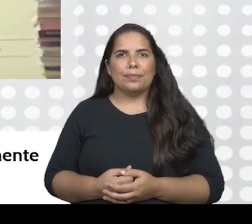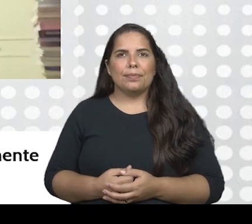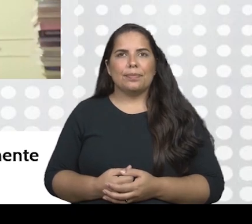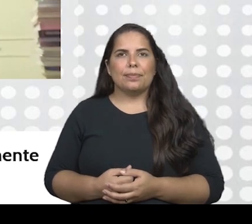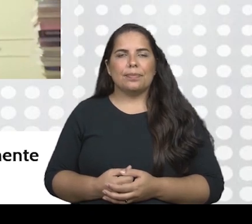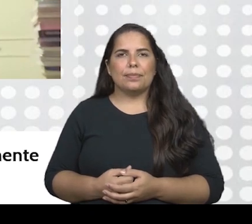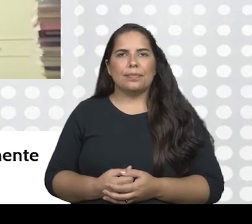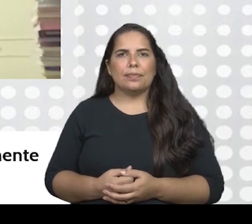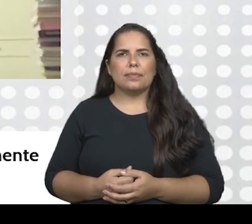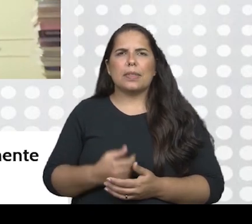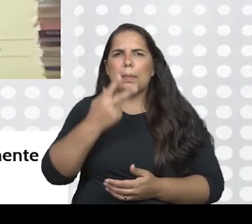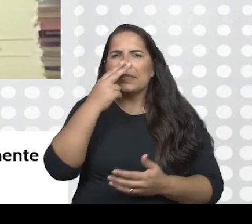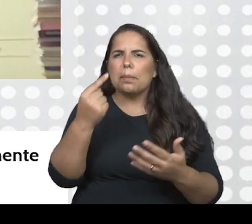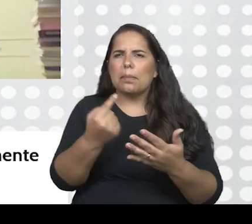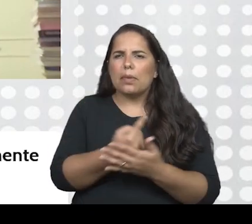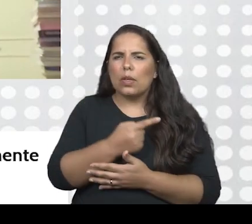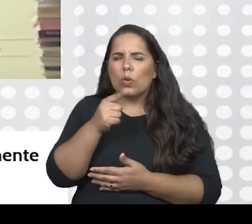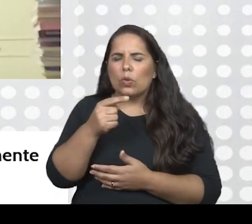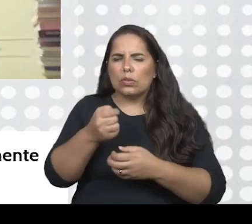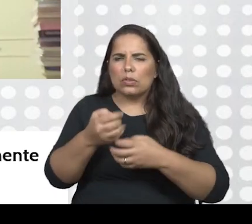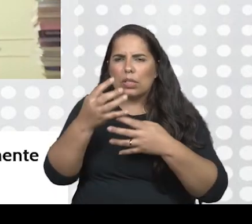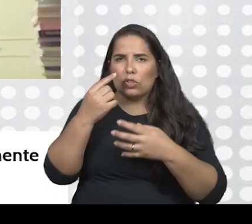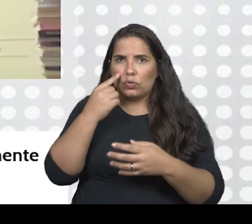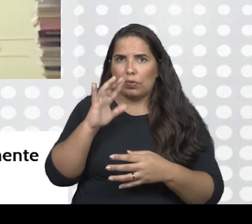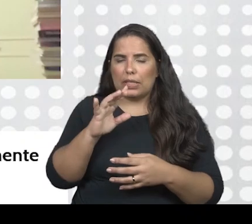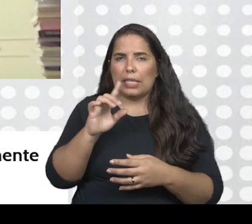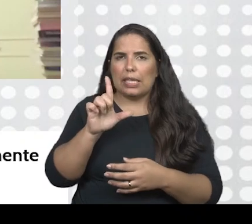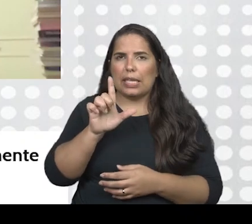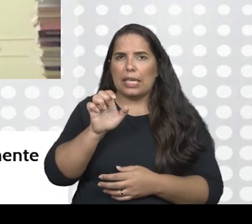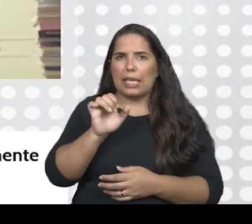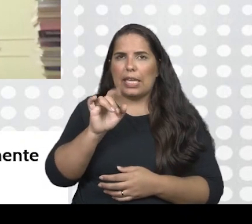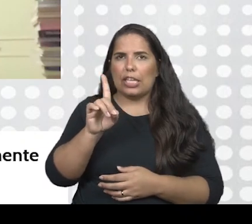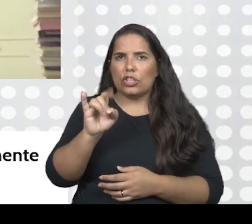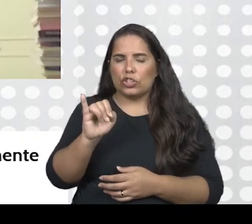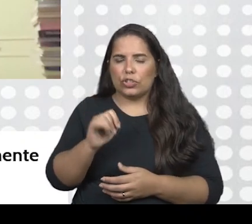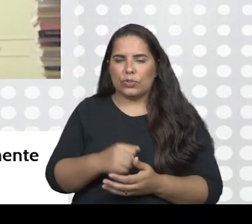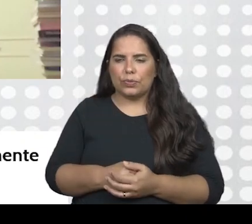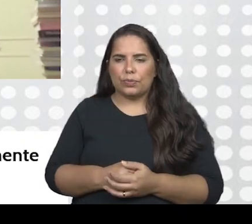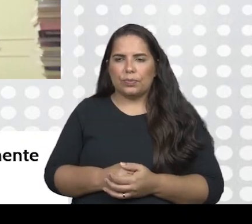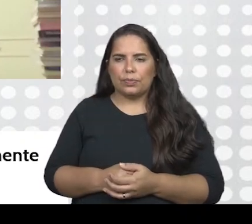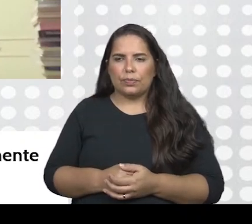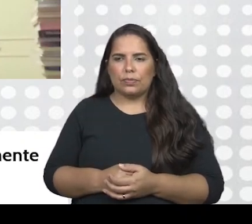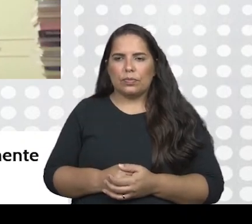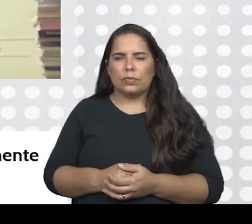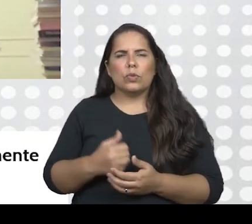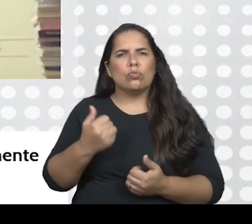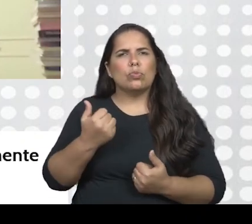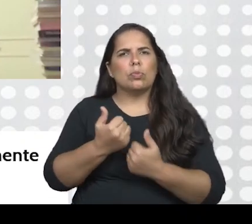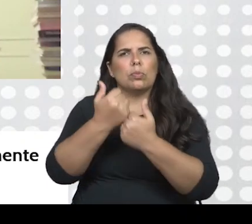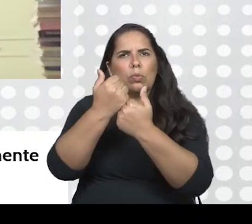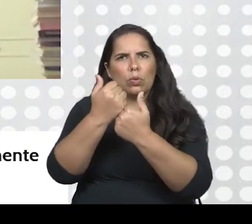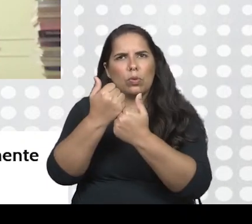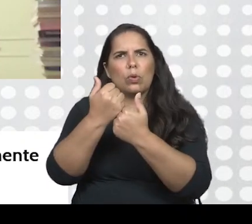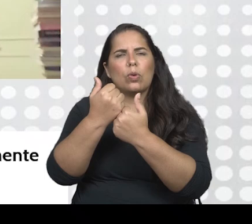Bom, parece que é uma pergunta que aparece aqui na tela, deixa eu ler, da Leide Isabel Ferreira Souto. O suporte ao